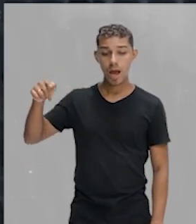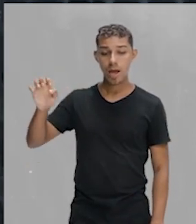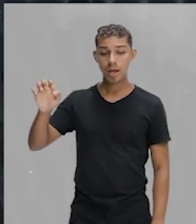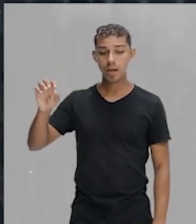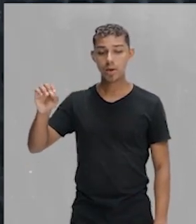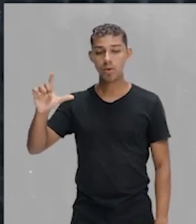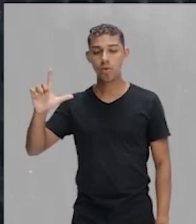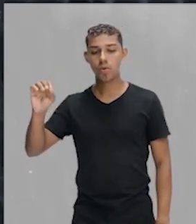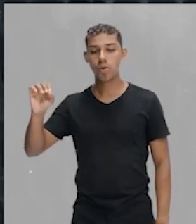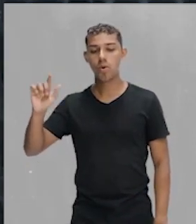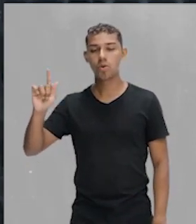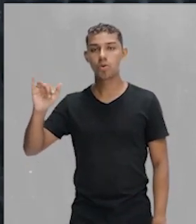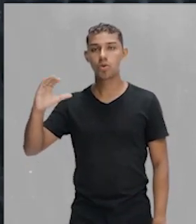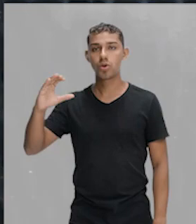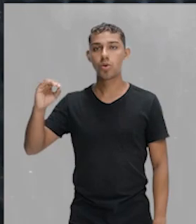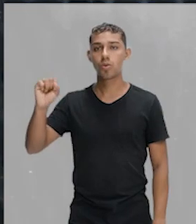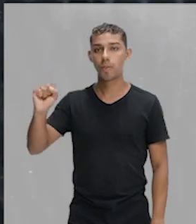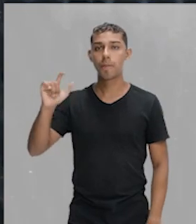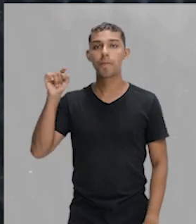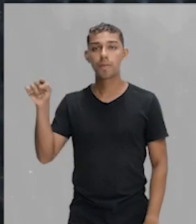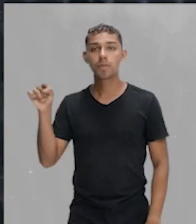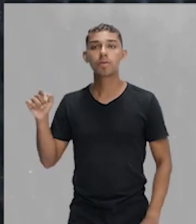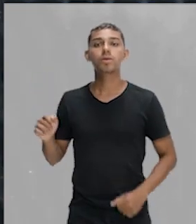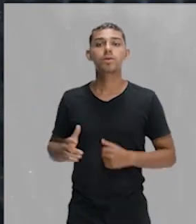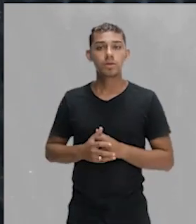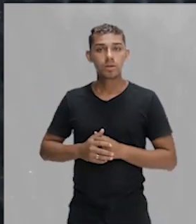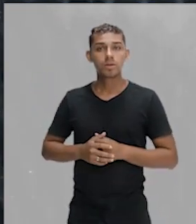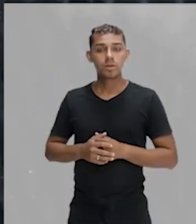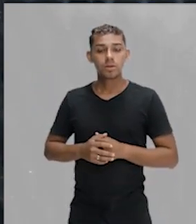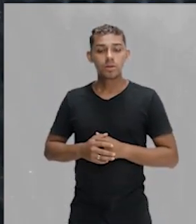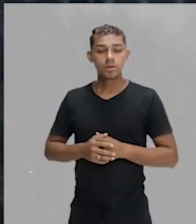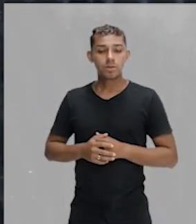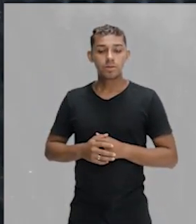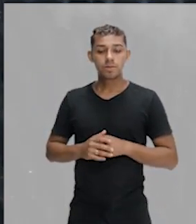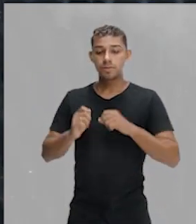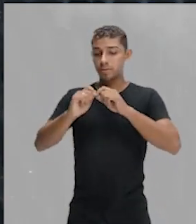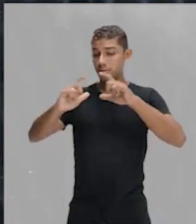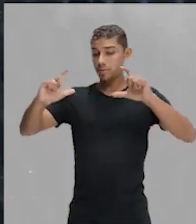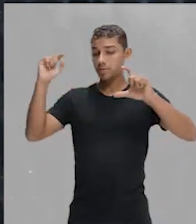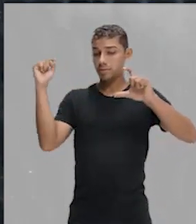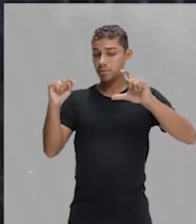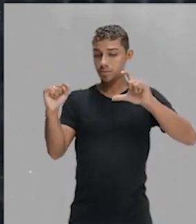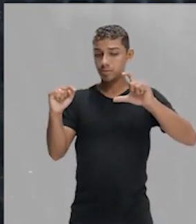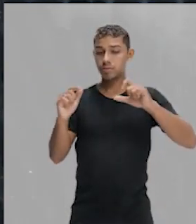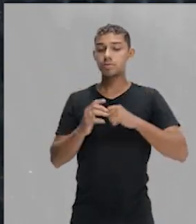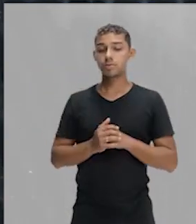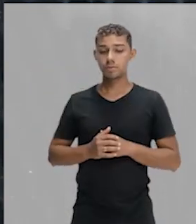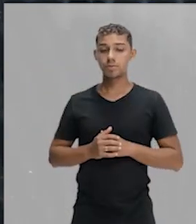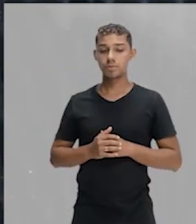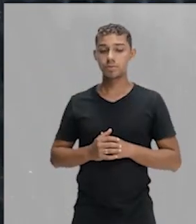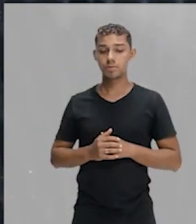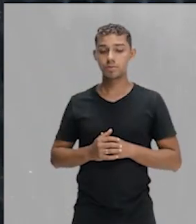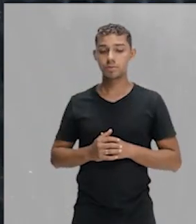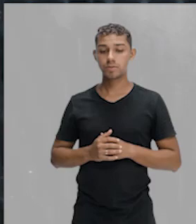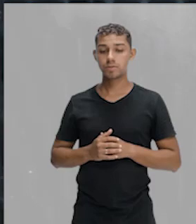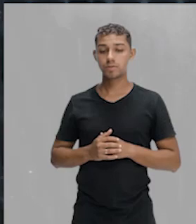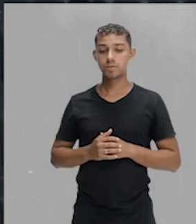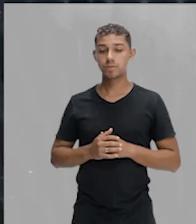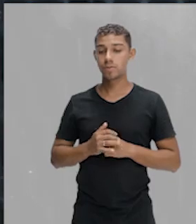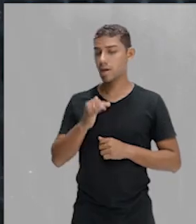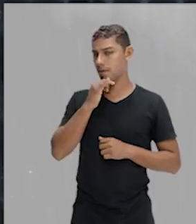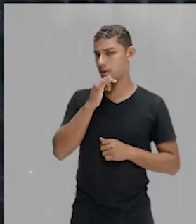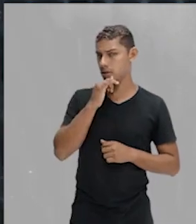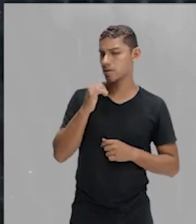né? Arqueológicos, muito bem. Então, aqui eu tenho uma placa onde diz que eu tenho bens arqueológicos, pode